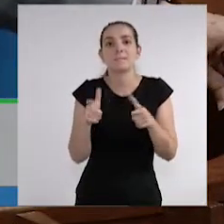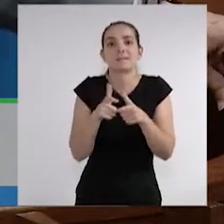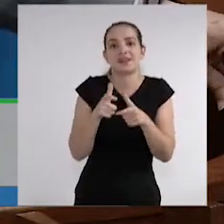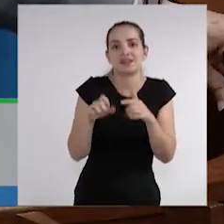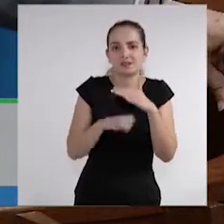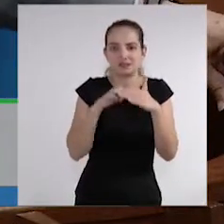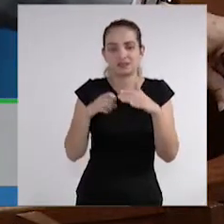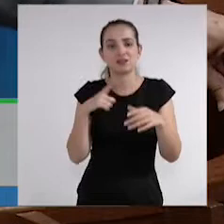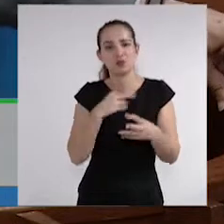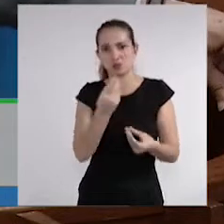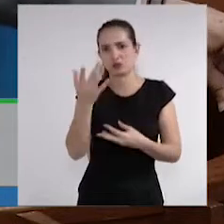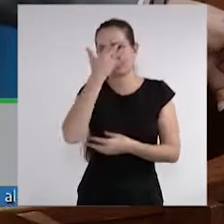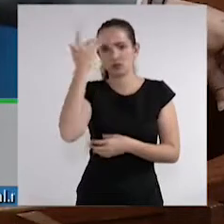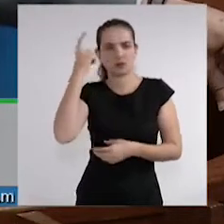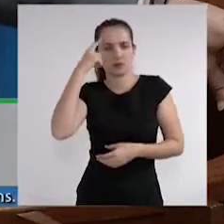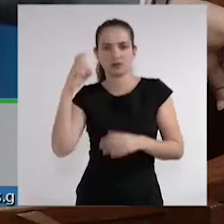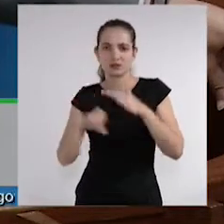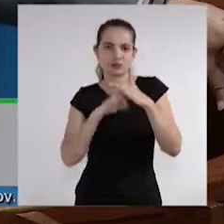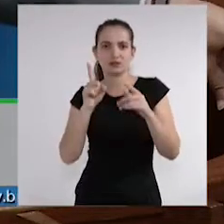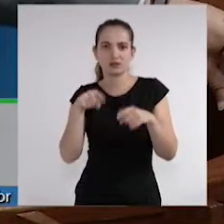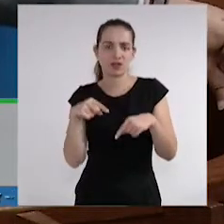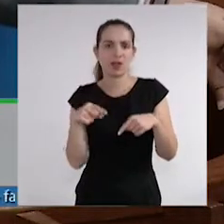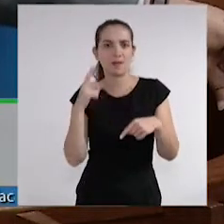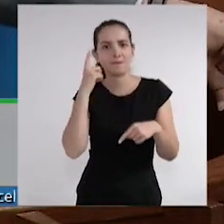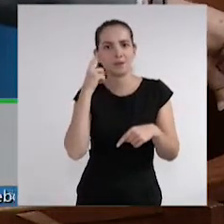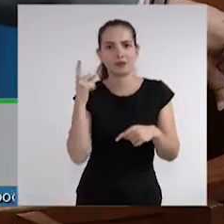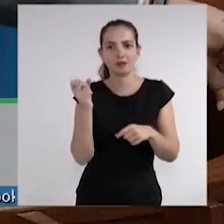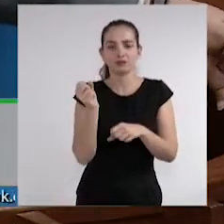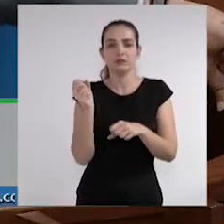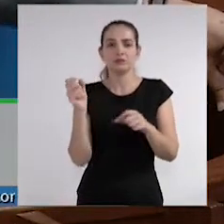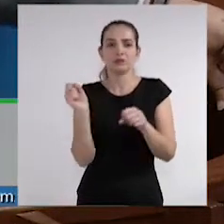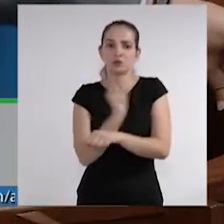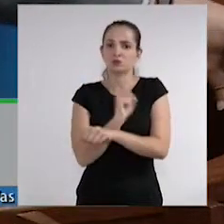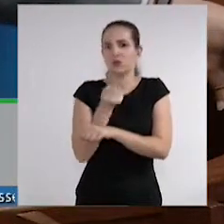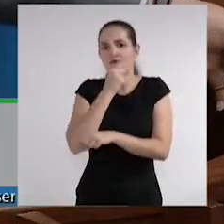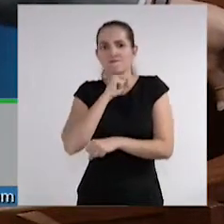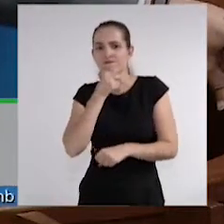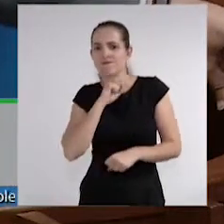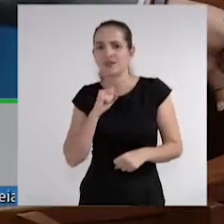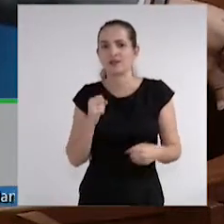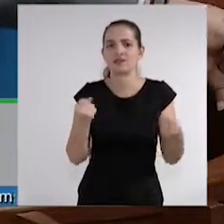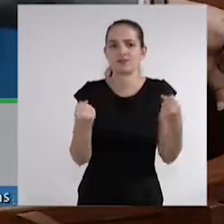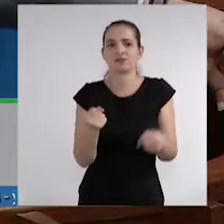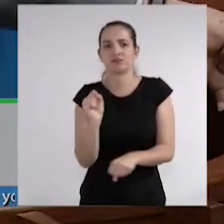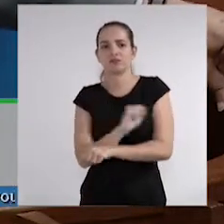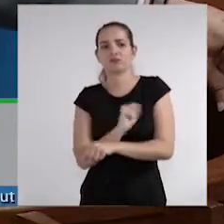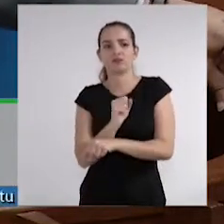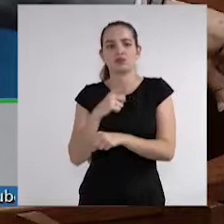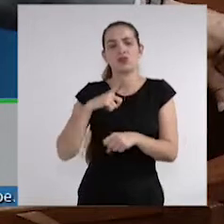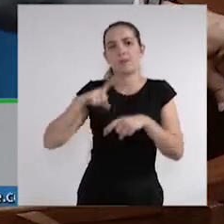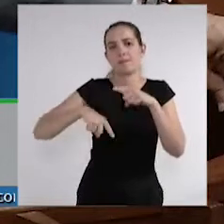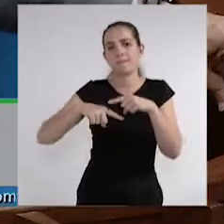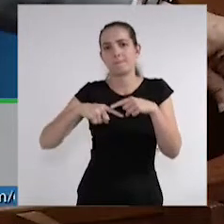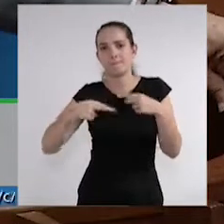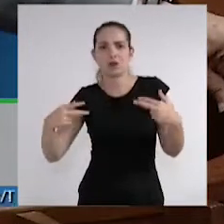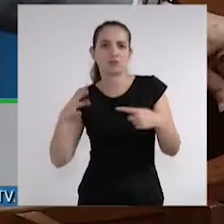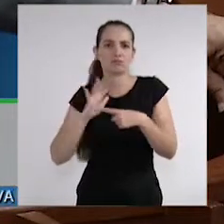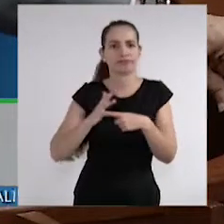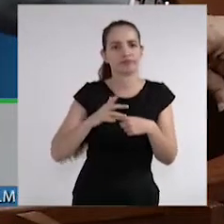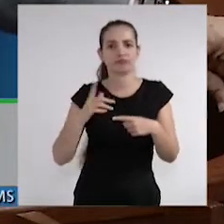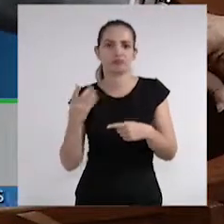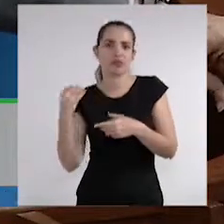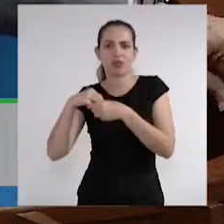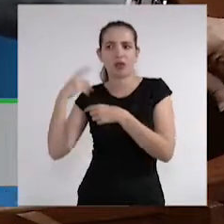que pensa que empresa é pegar uma pampinha, 1977, colocar ali um equipamento em cima, uma pá e já vira